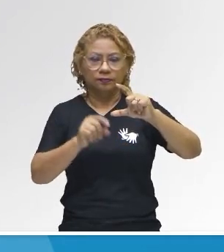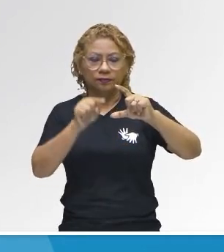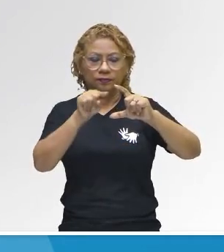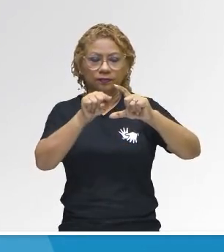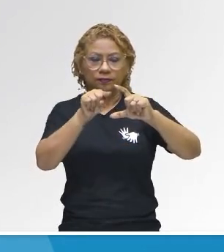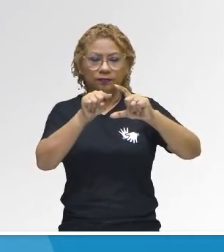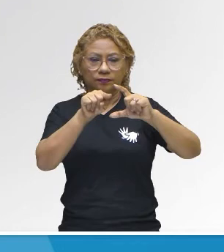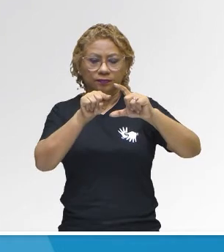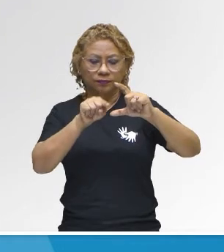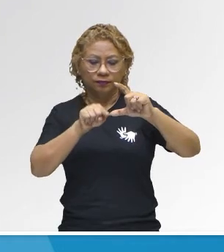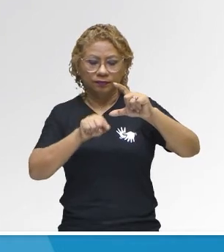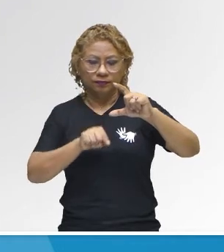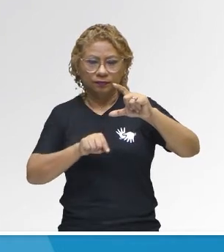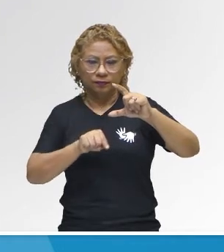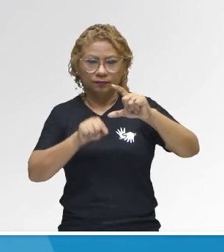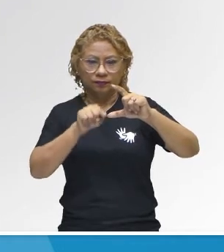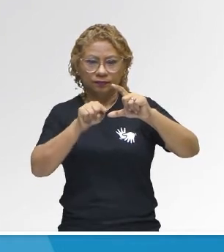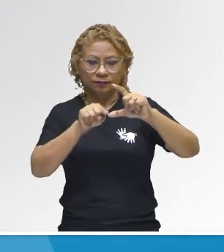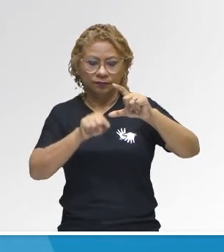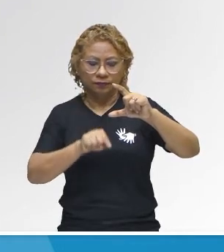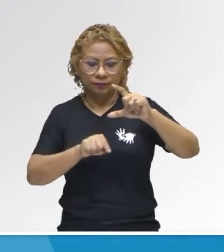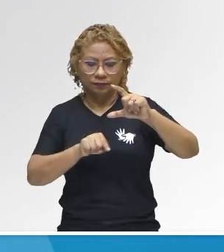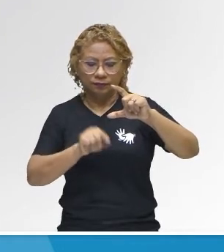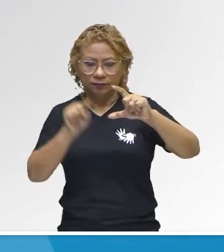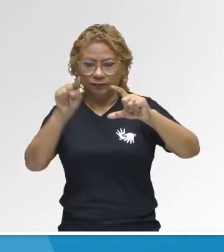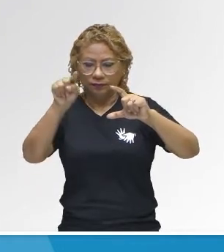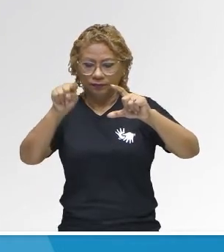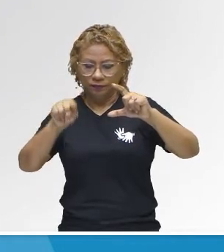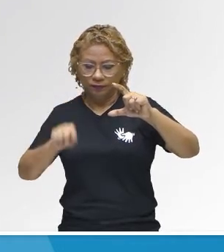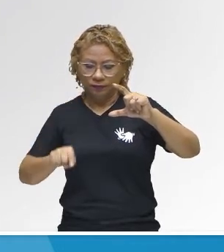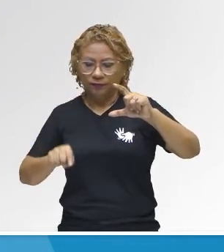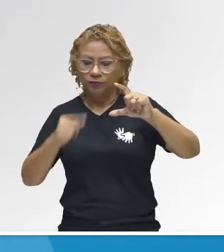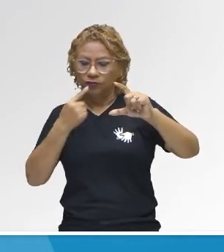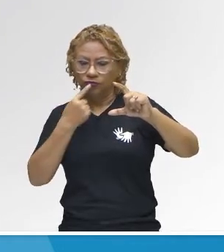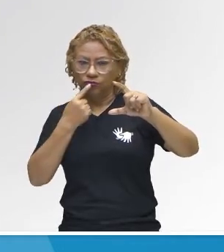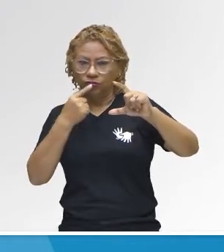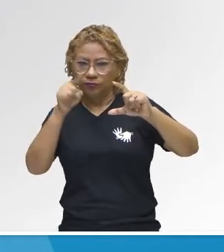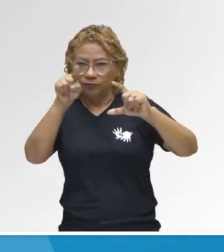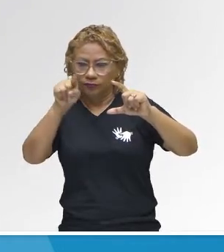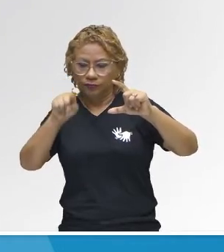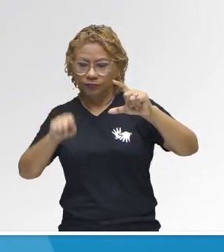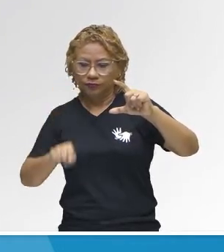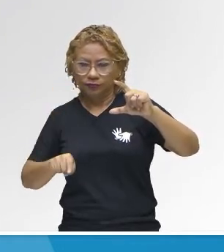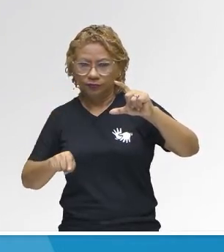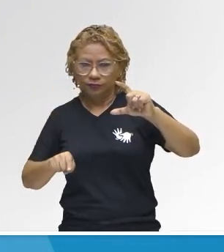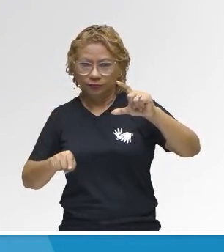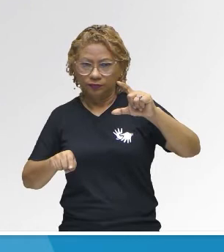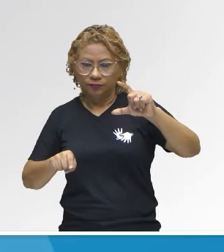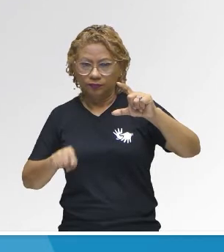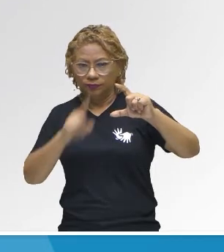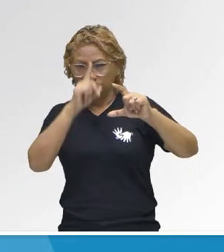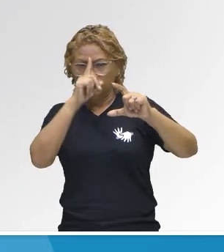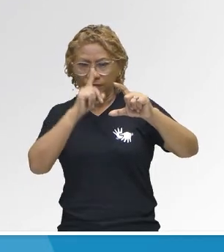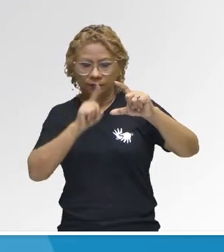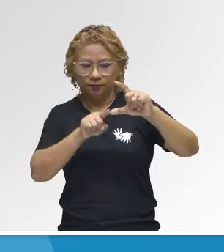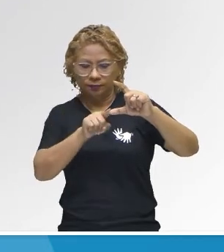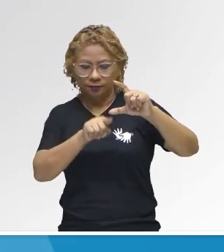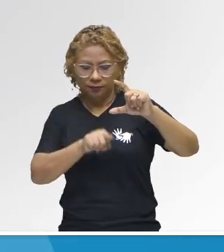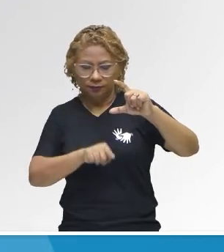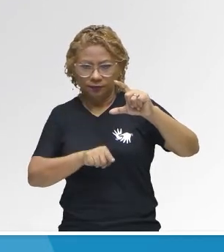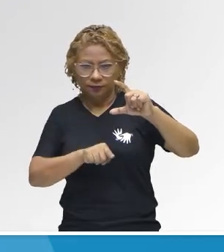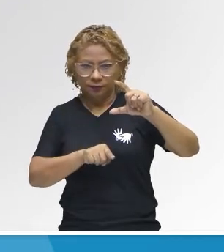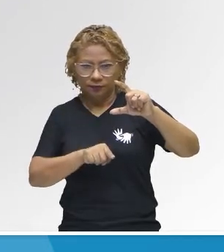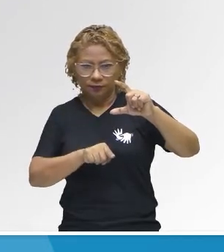Vamos ter uma reta paralela, ou seja, essa reta aqui, que representa